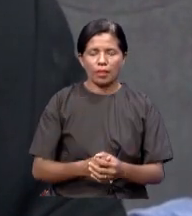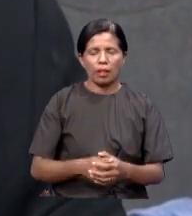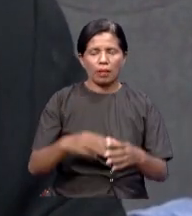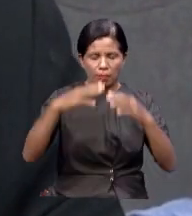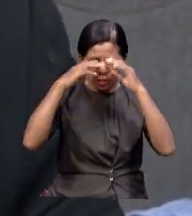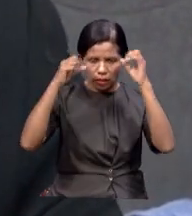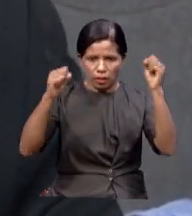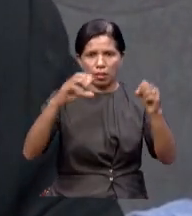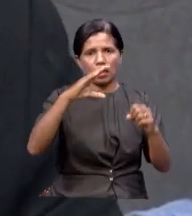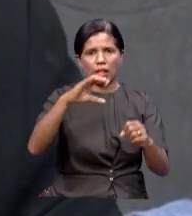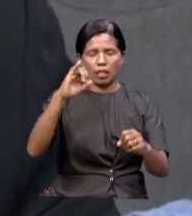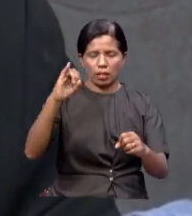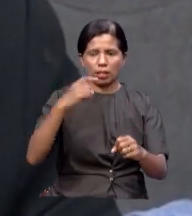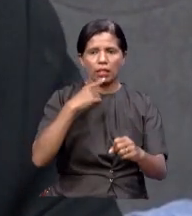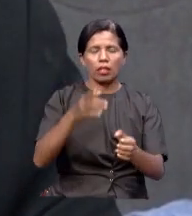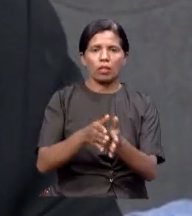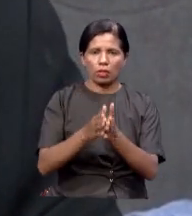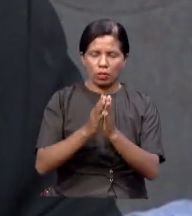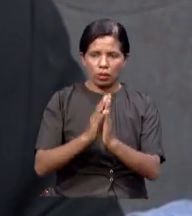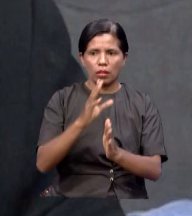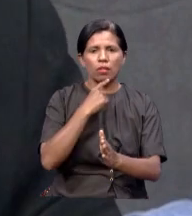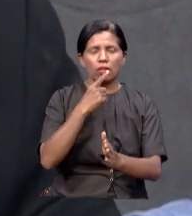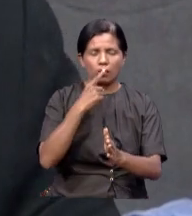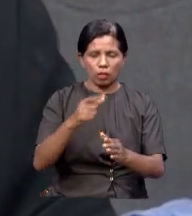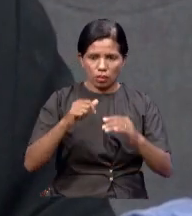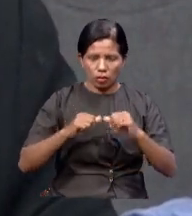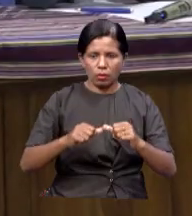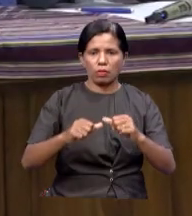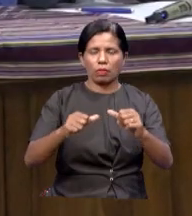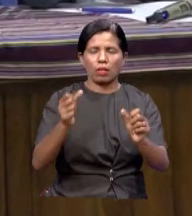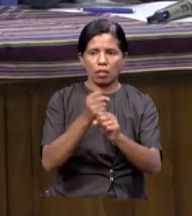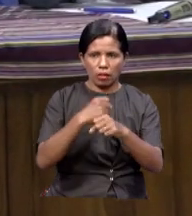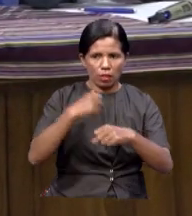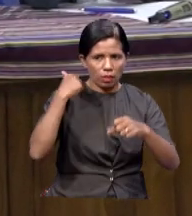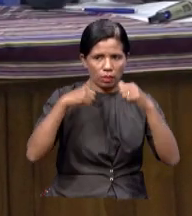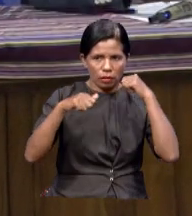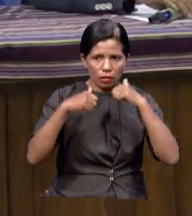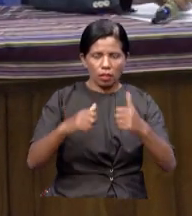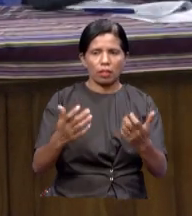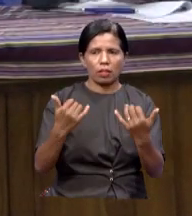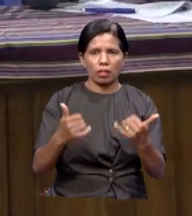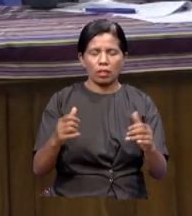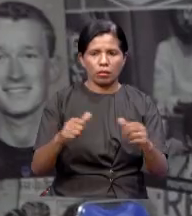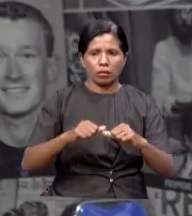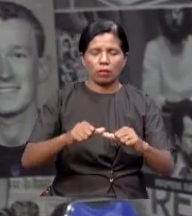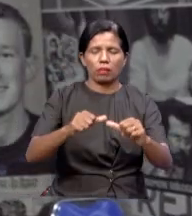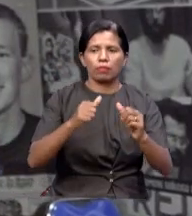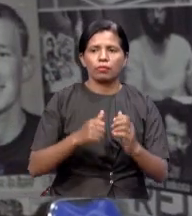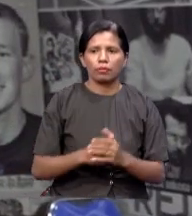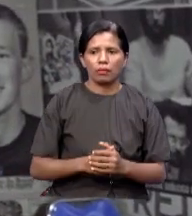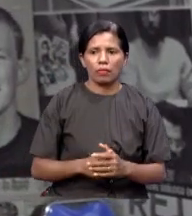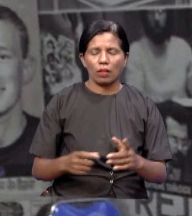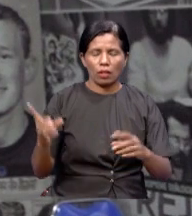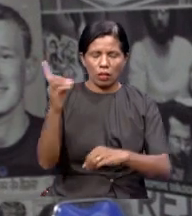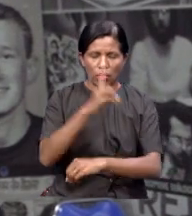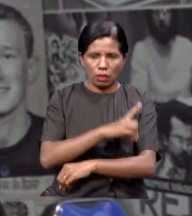o subpresidente interino Conselho de Imprensa, continua a sua atividade nebemba durante a ONU. Loron se